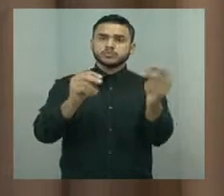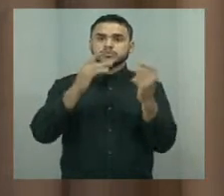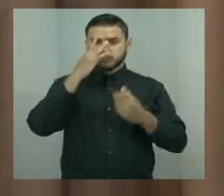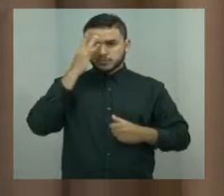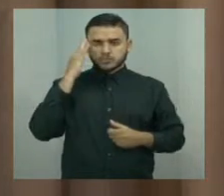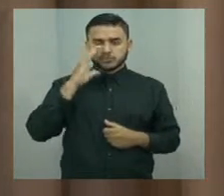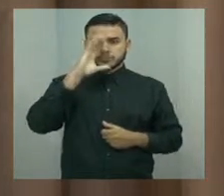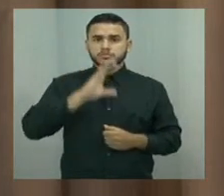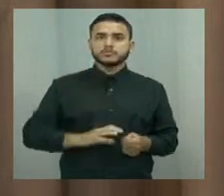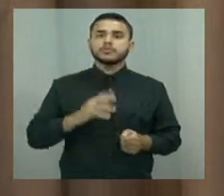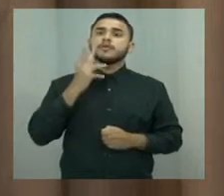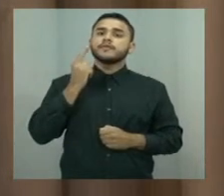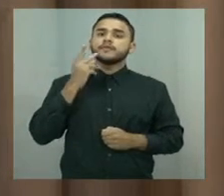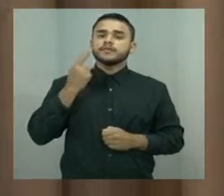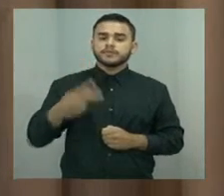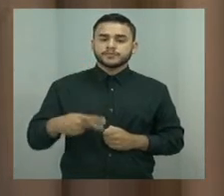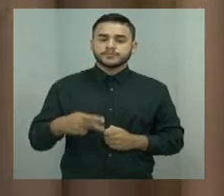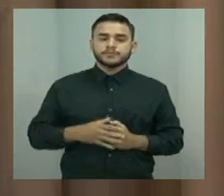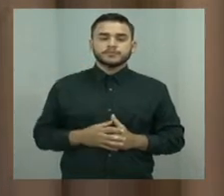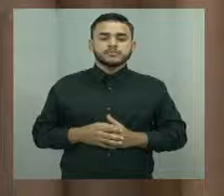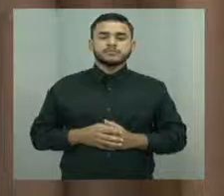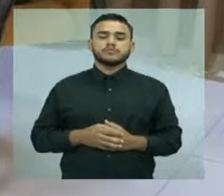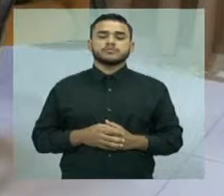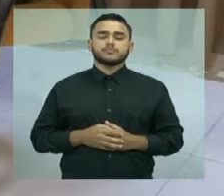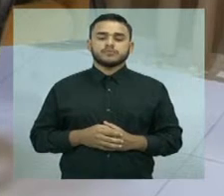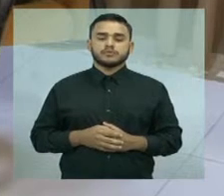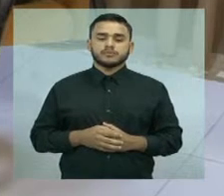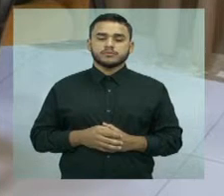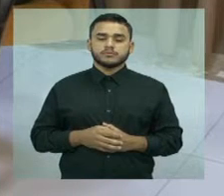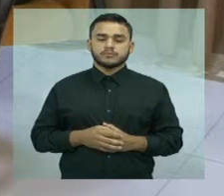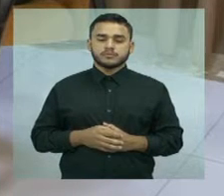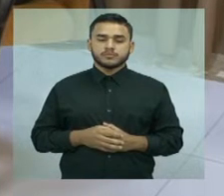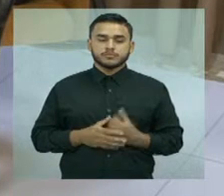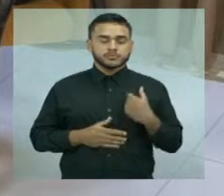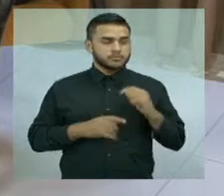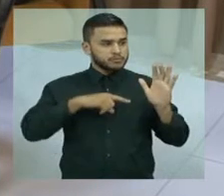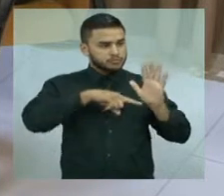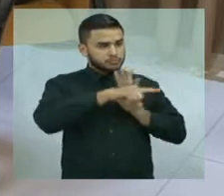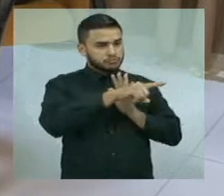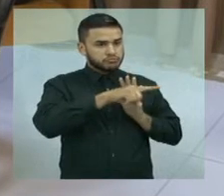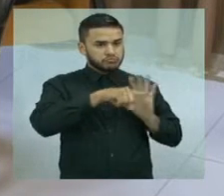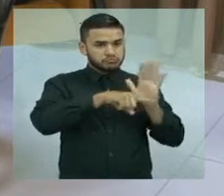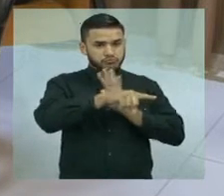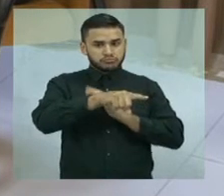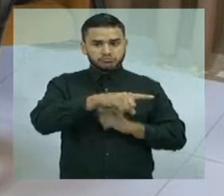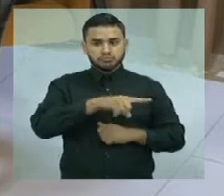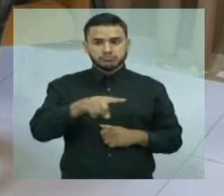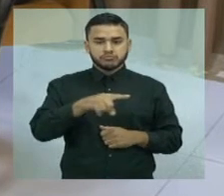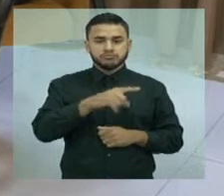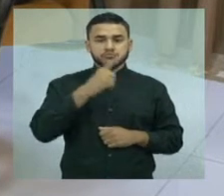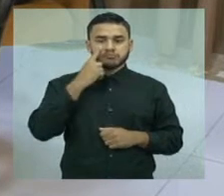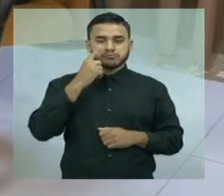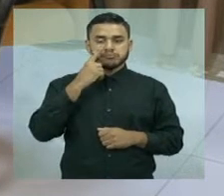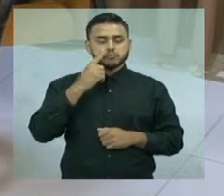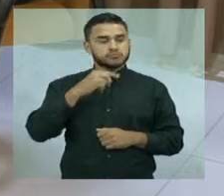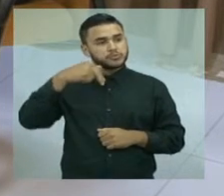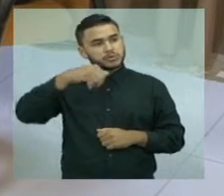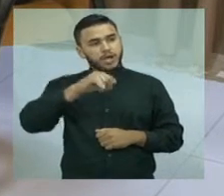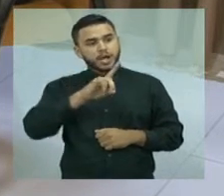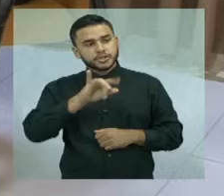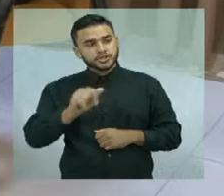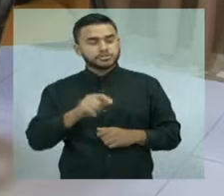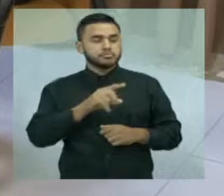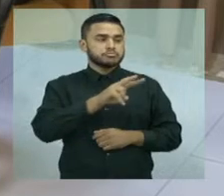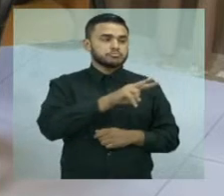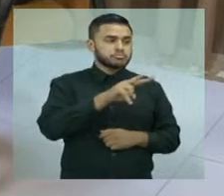cidadão aqui do município de Fortaleza. Eu faço uma pergunta agora, eu gostaria que as duas, né, tanto Nádia como a doutora Emanuele, elas pudessem dar a